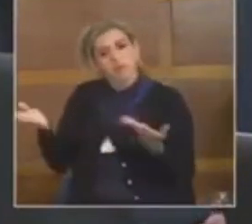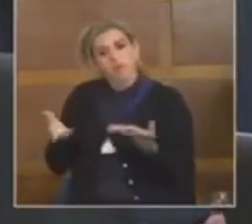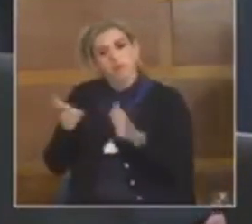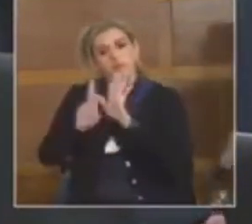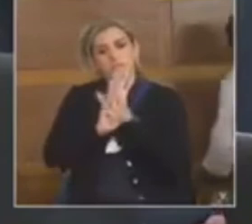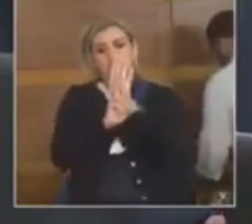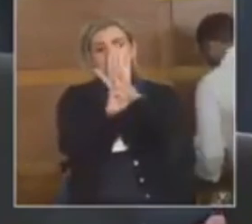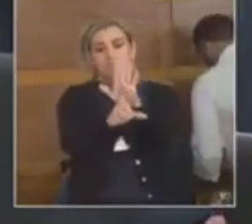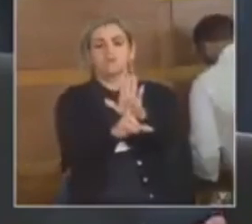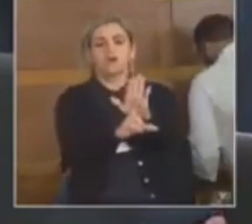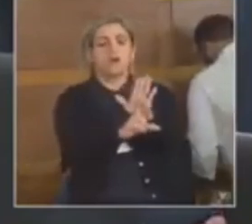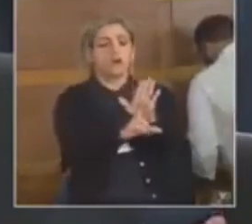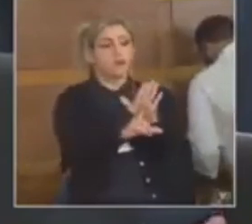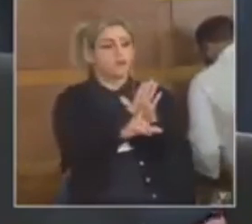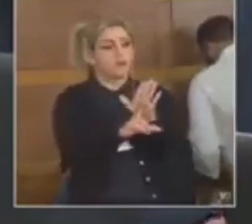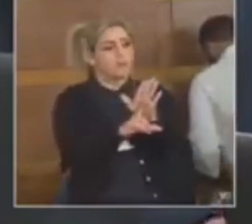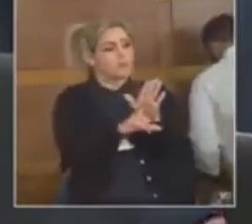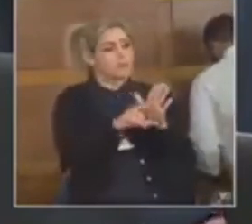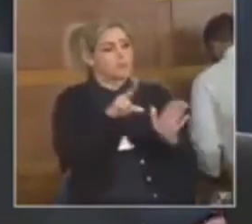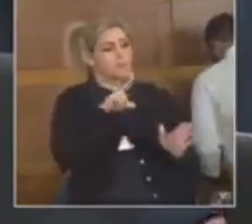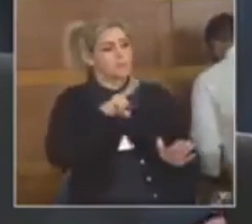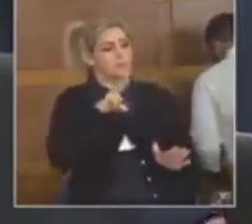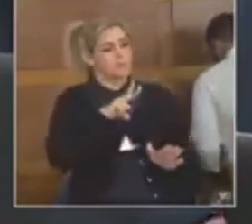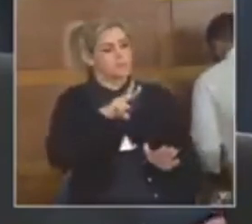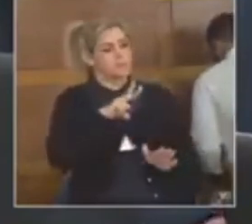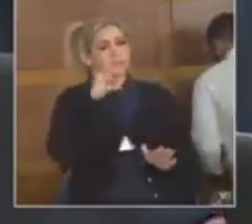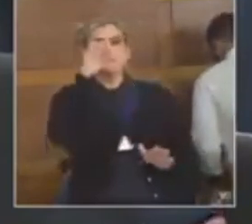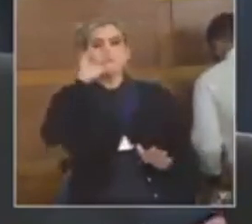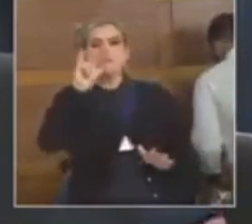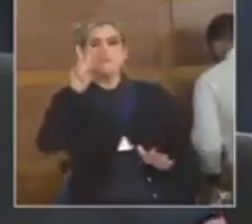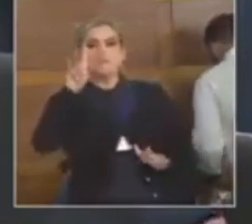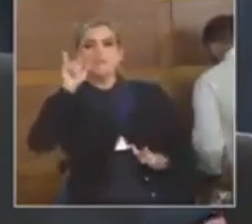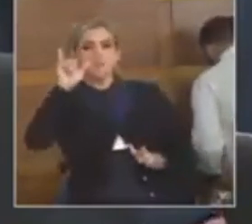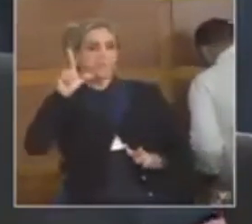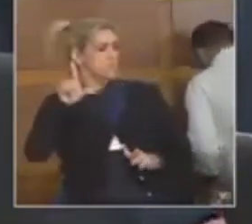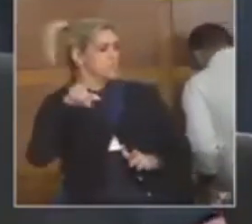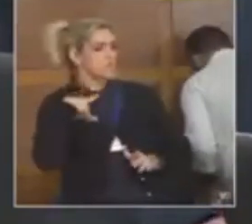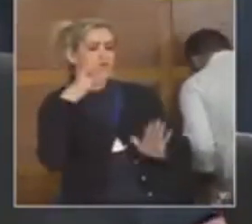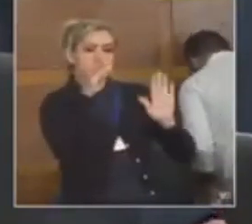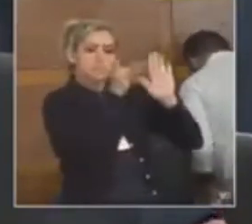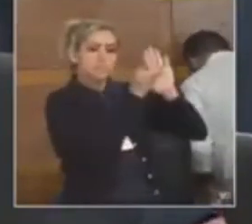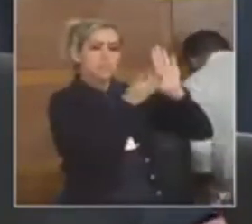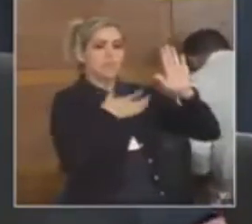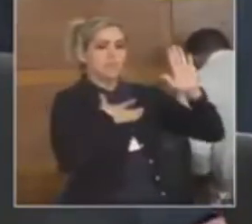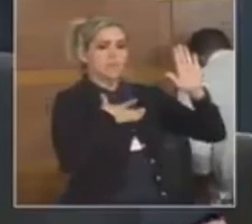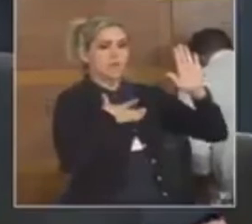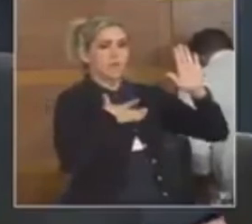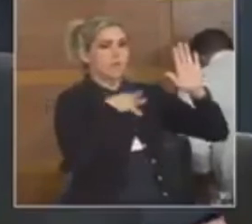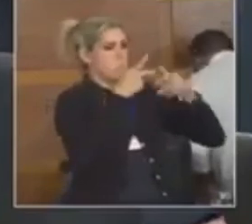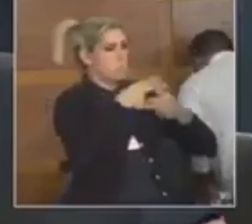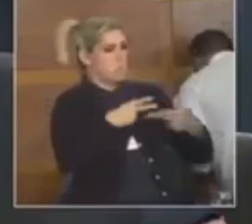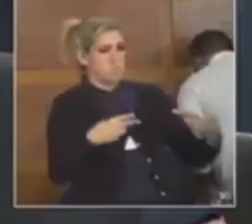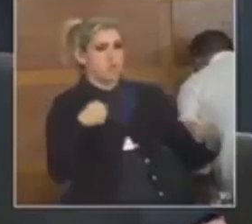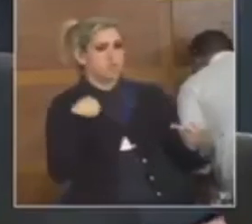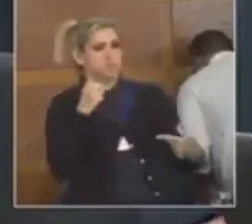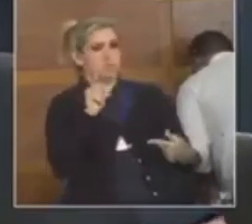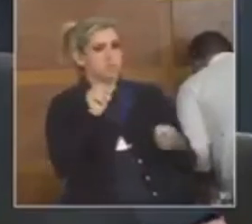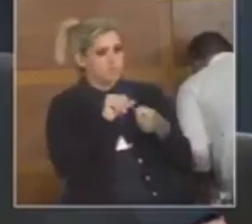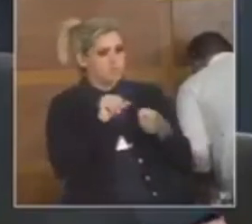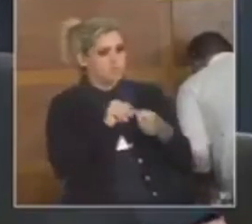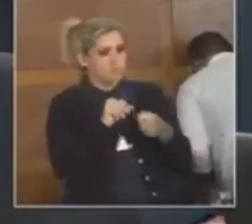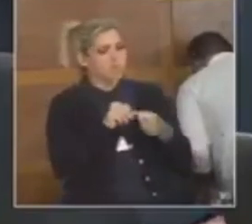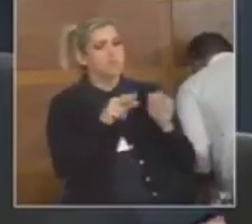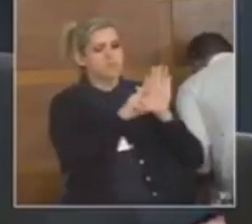uma representação na Polícia Civil e estou dizendo aqui quem usar minha imagem na rede social com coisa que eu não fiz